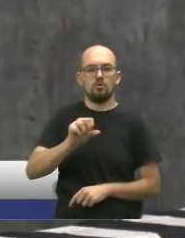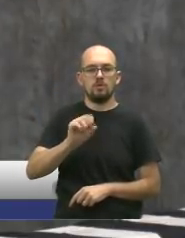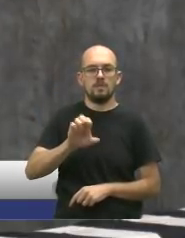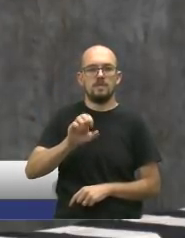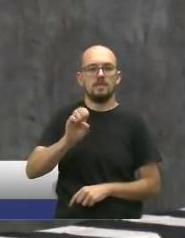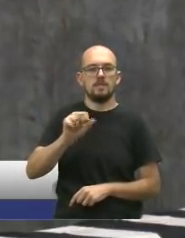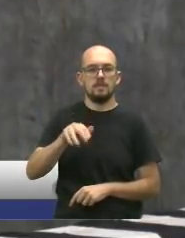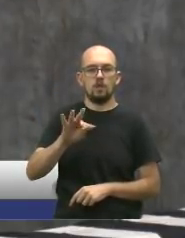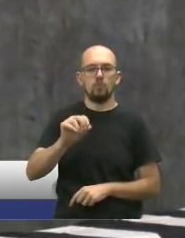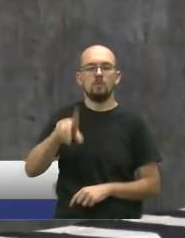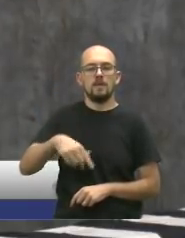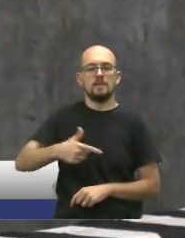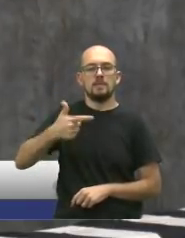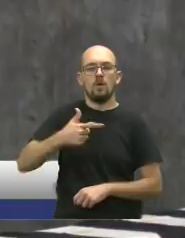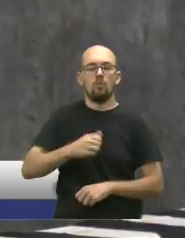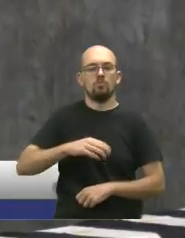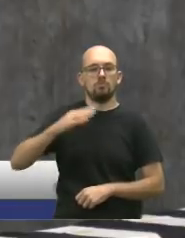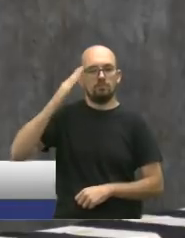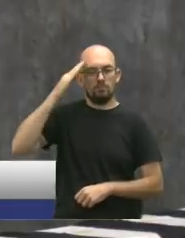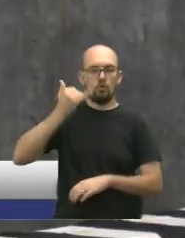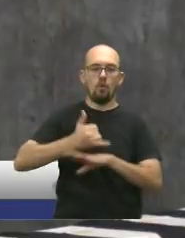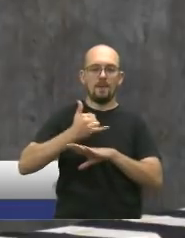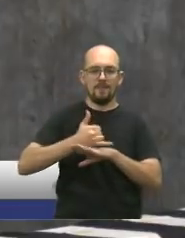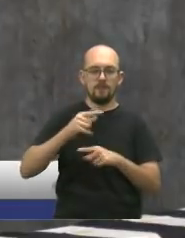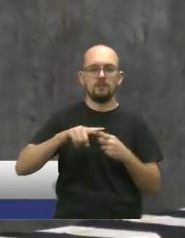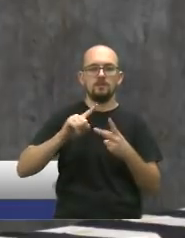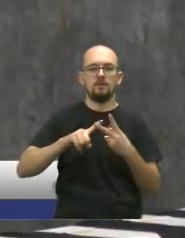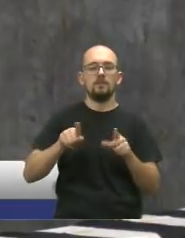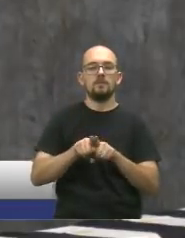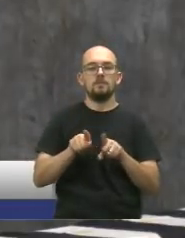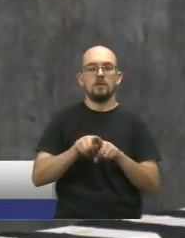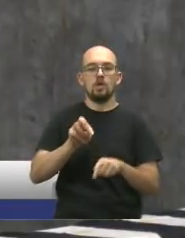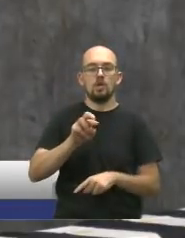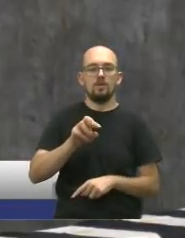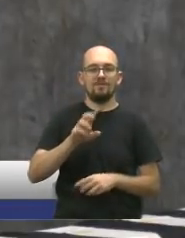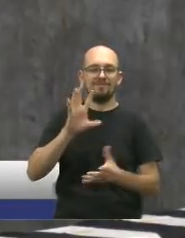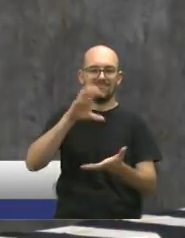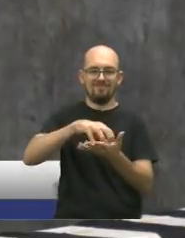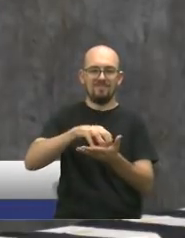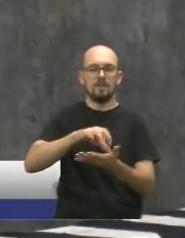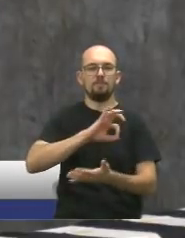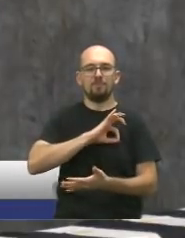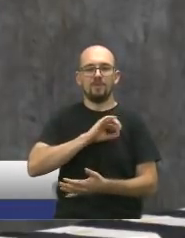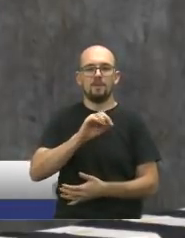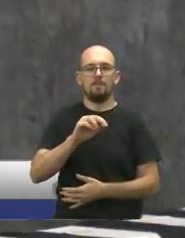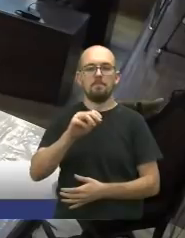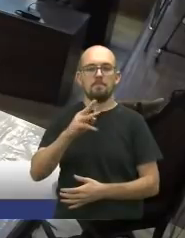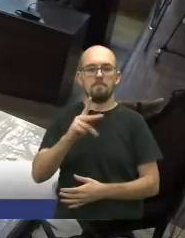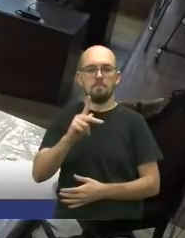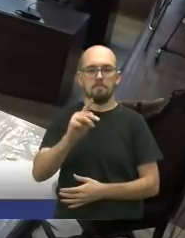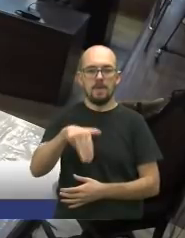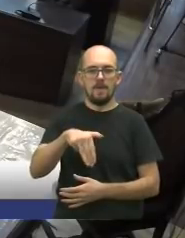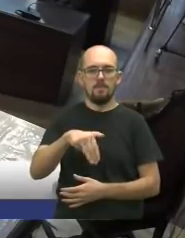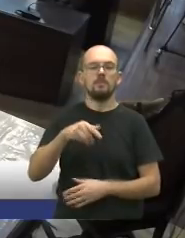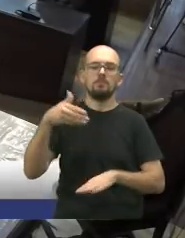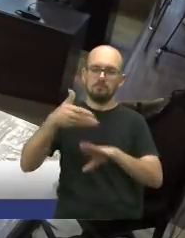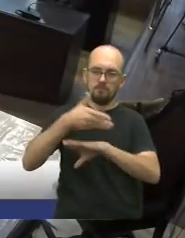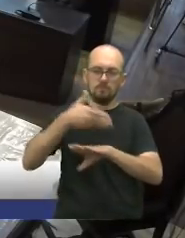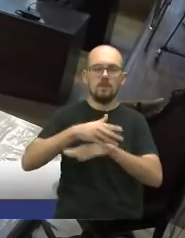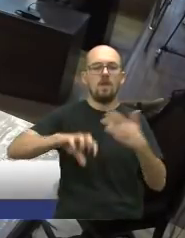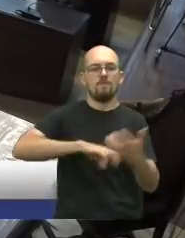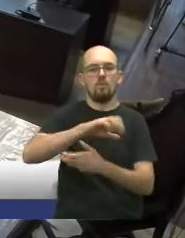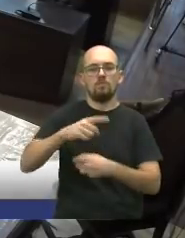27º Batalhão de Polícia Militar do Interior, tenente PM Ruitenberg Rocha, que participou da Revolução